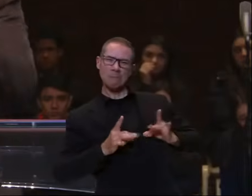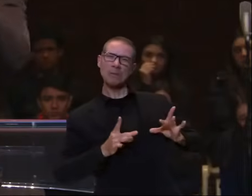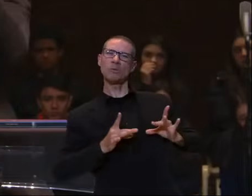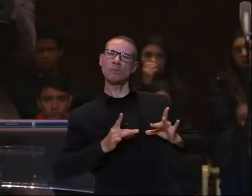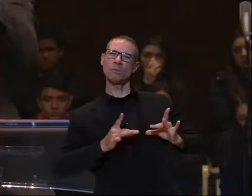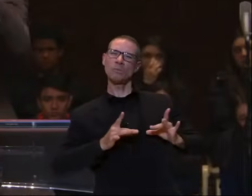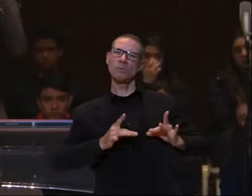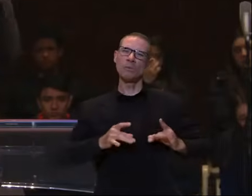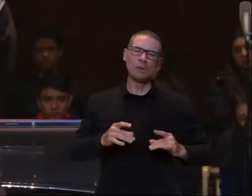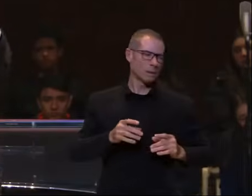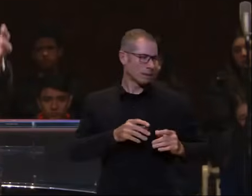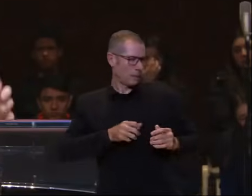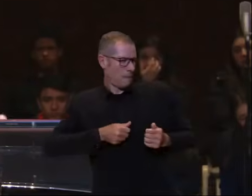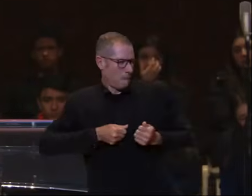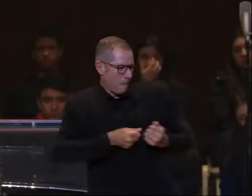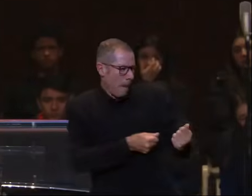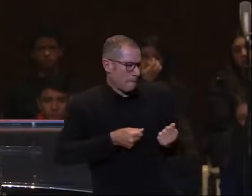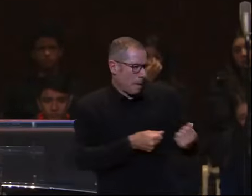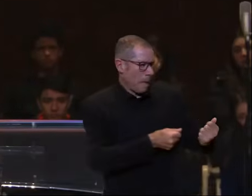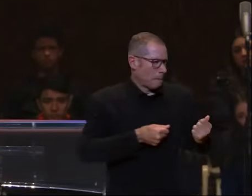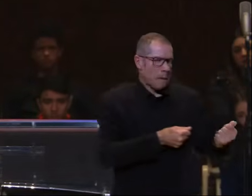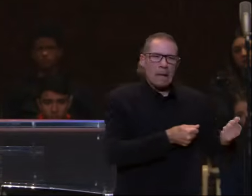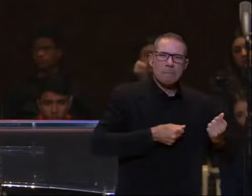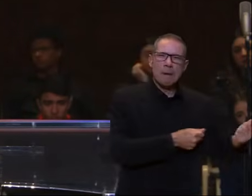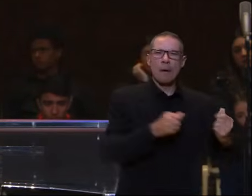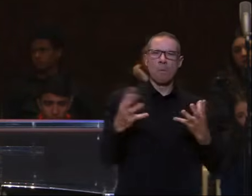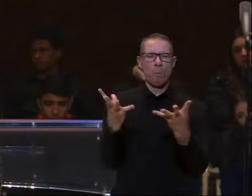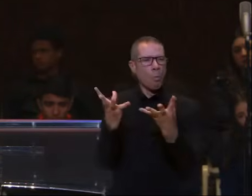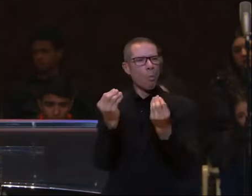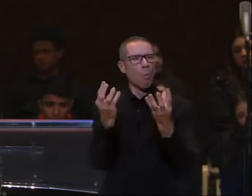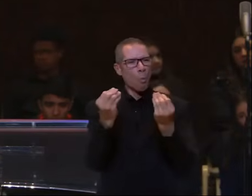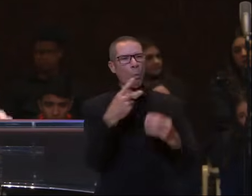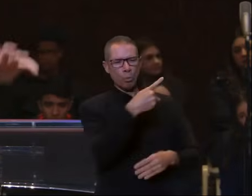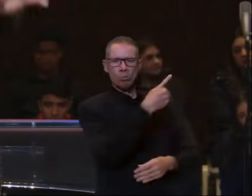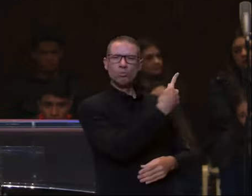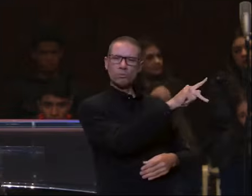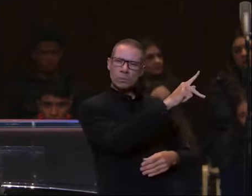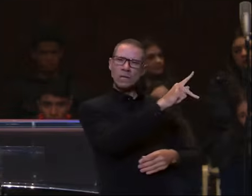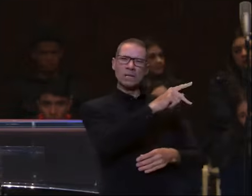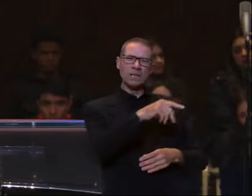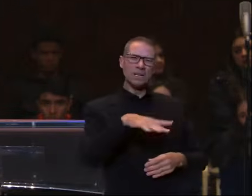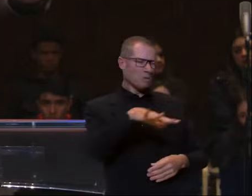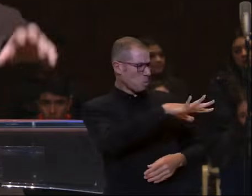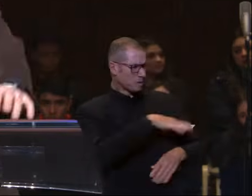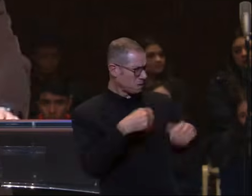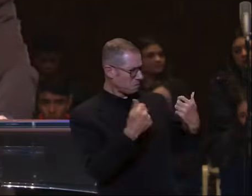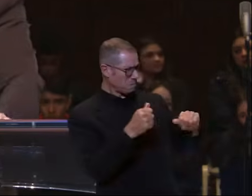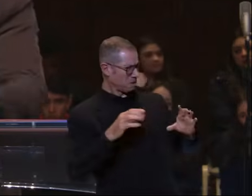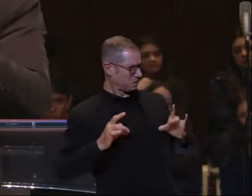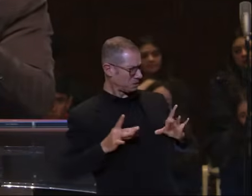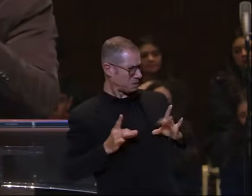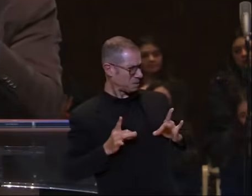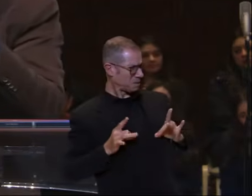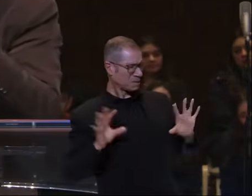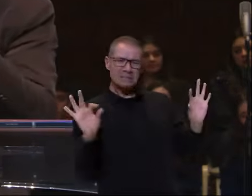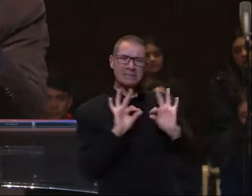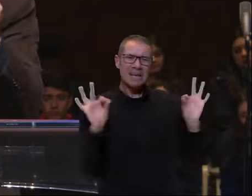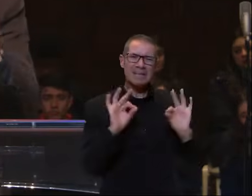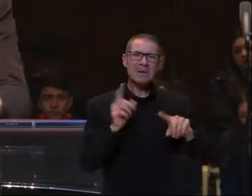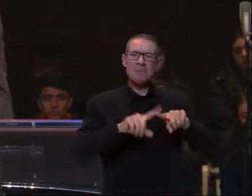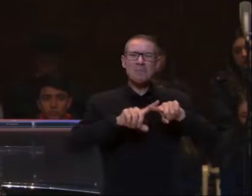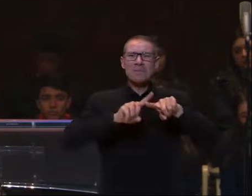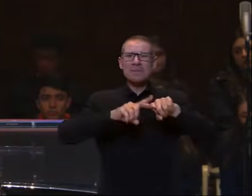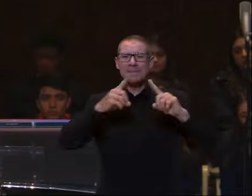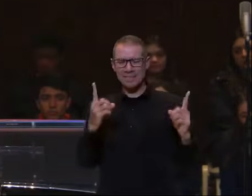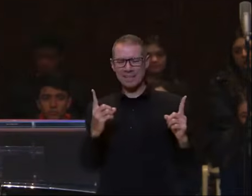porque estavam sendo atormentados, muitos deles, vocês não precisam ter medo de nada disso. Por